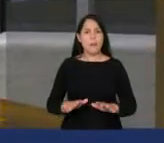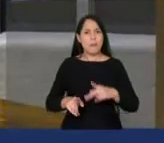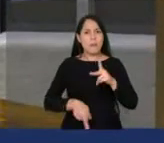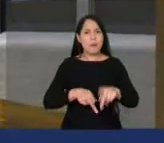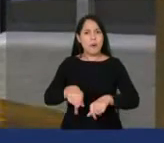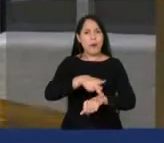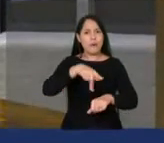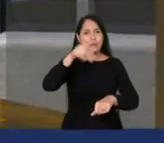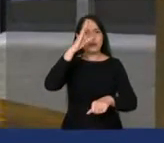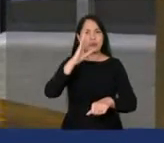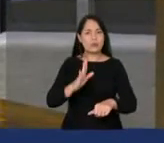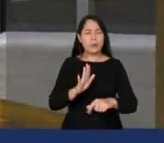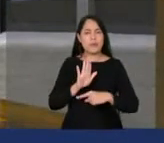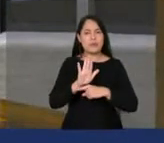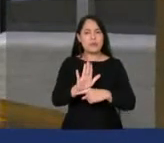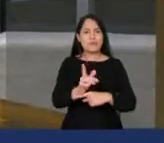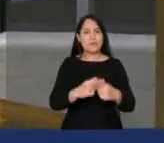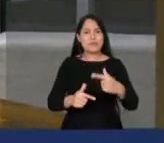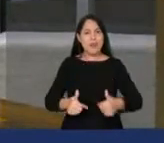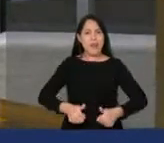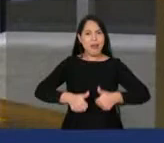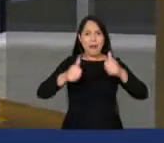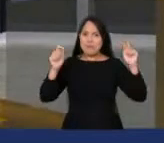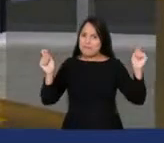brasileiro, incluindo aí